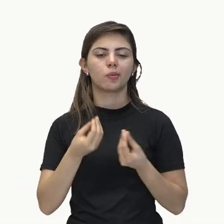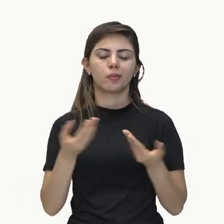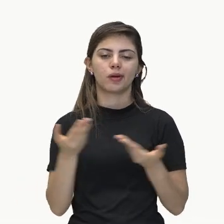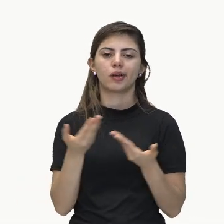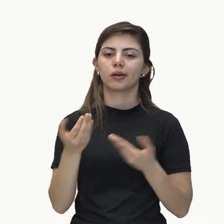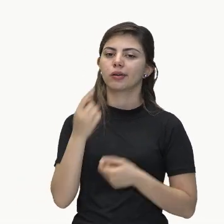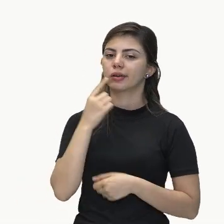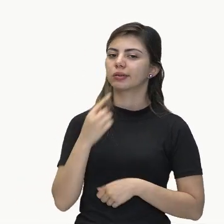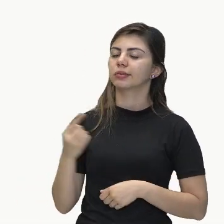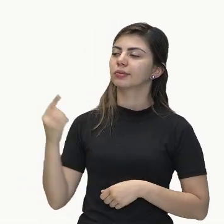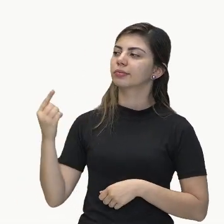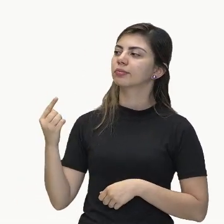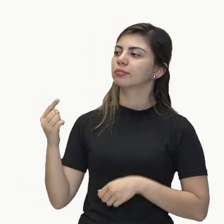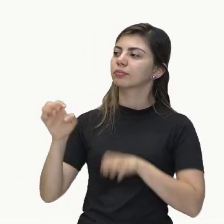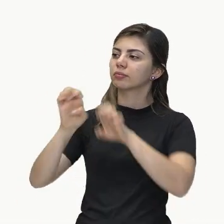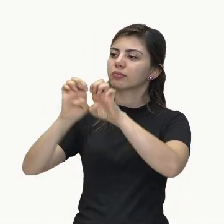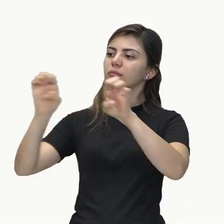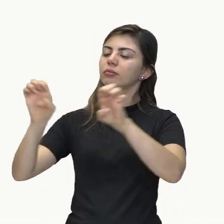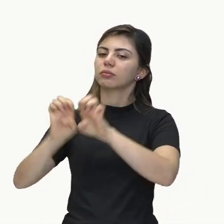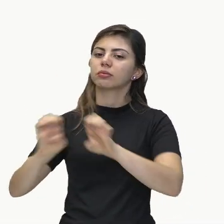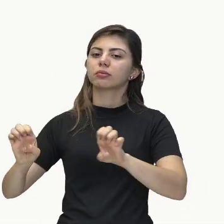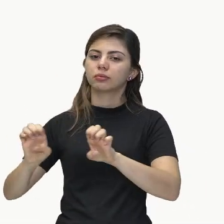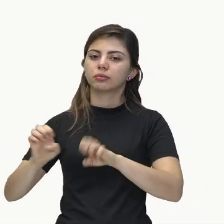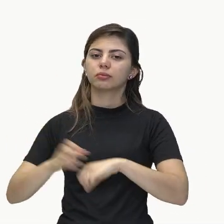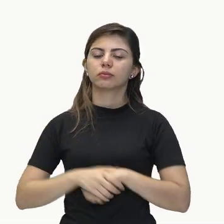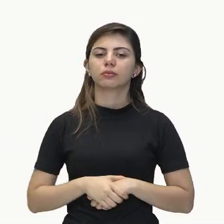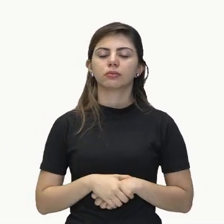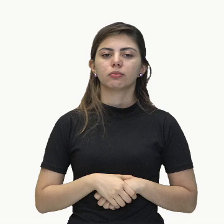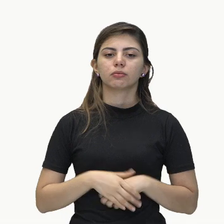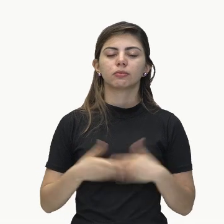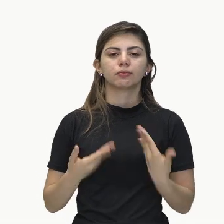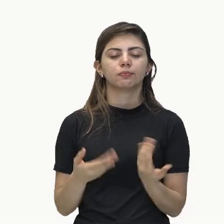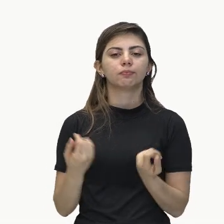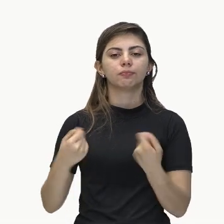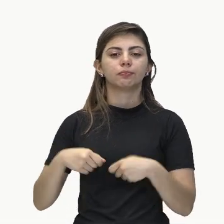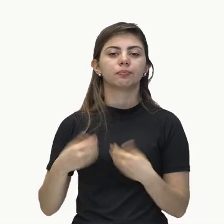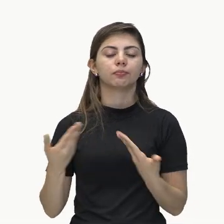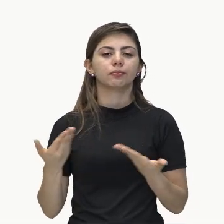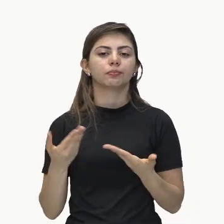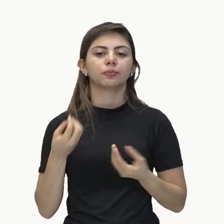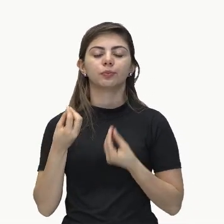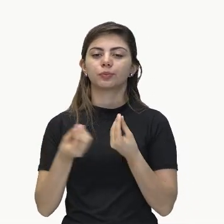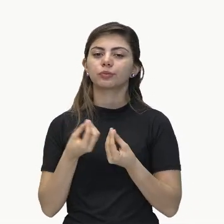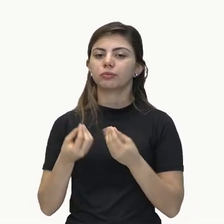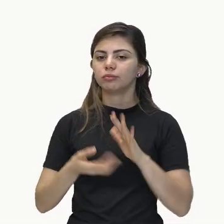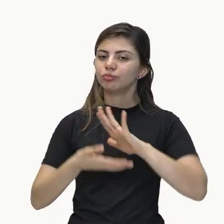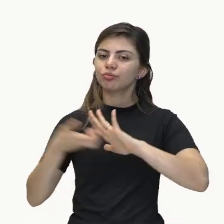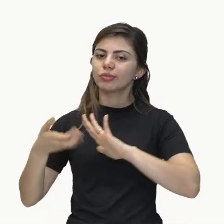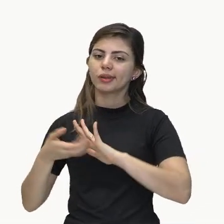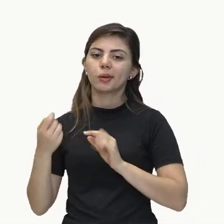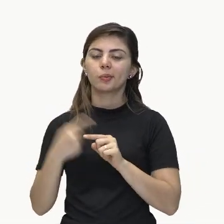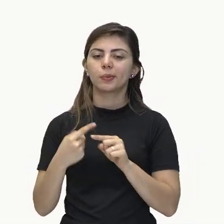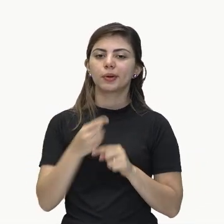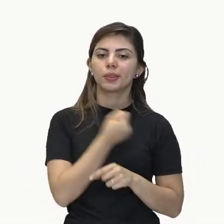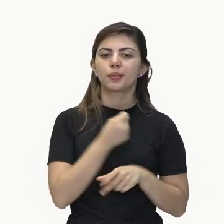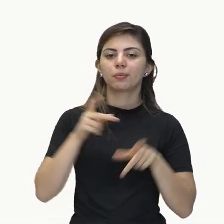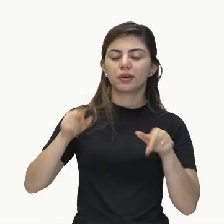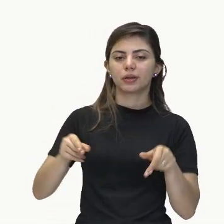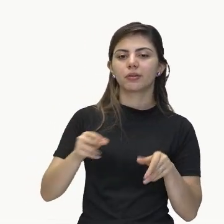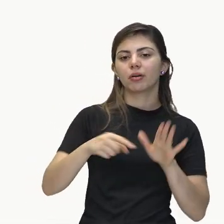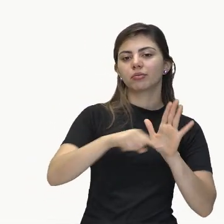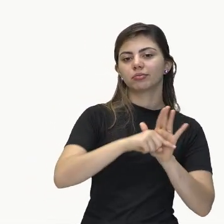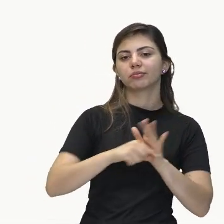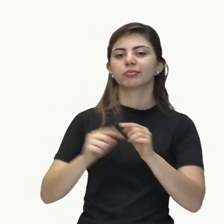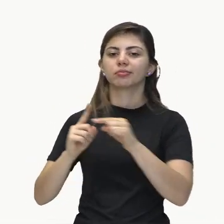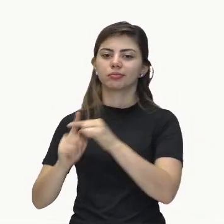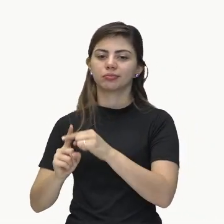sistema. E nesse novo sistema, eu posso cortar, porque agora eu tenho simétricos. E